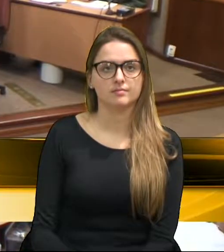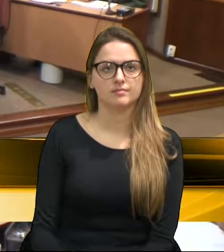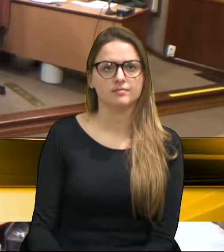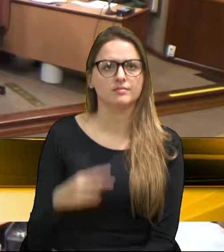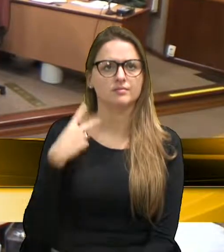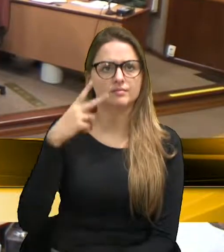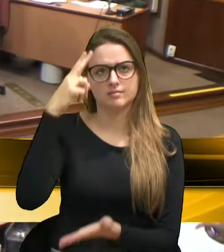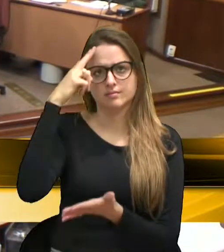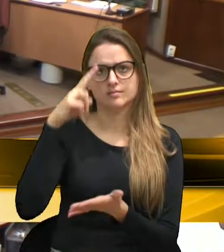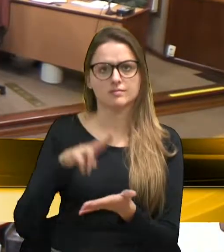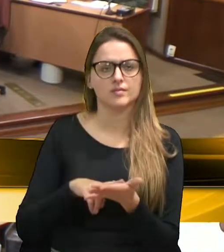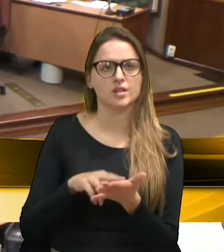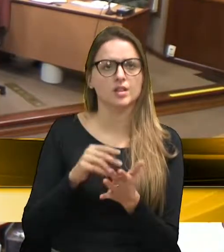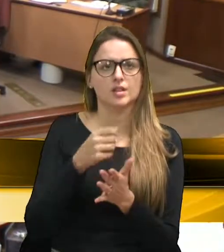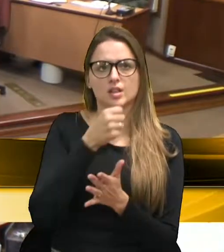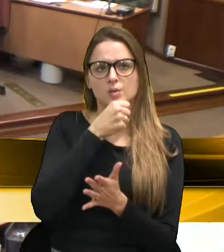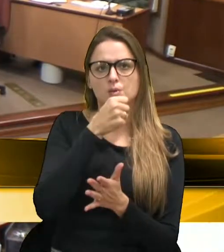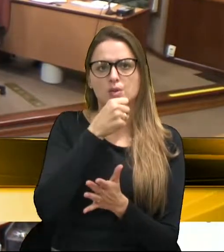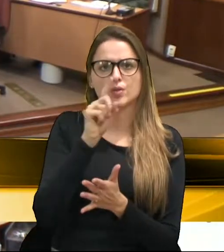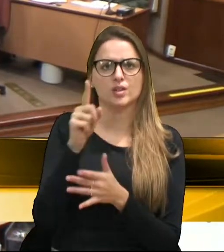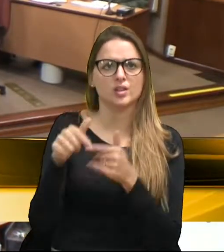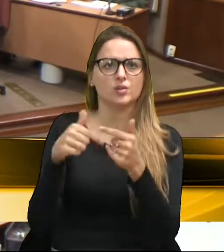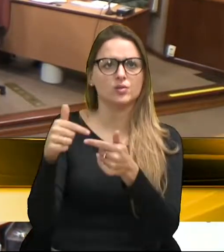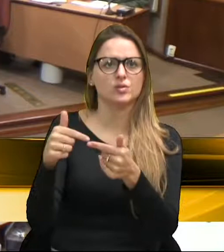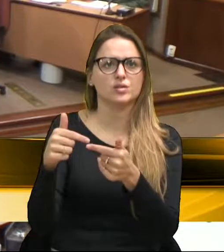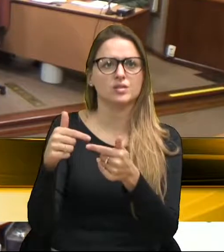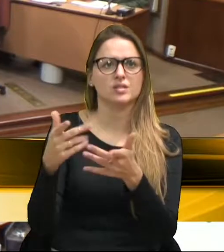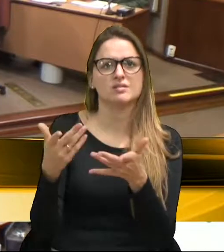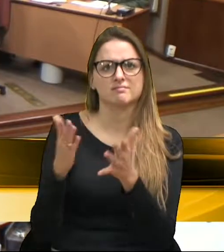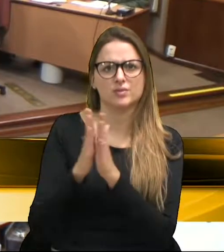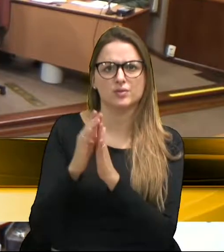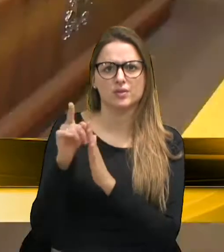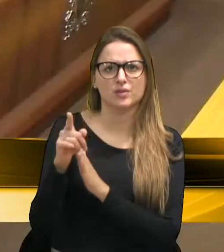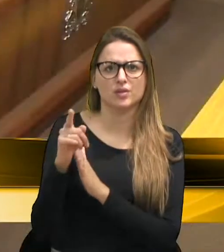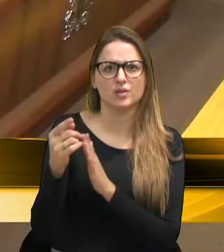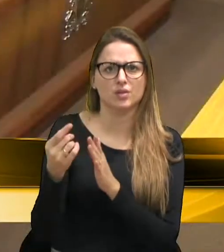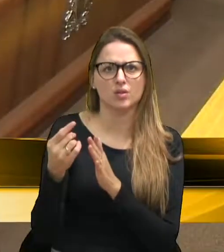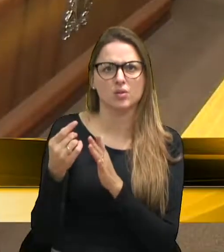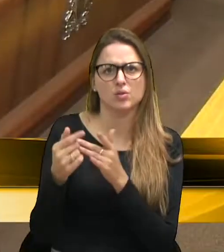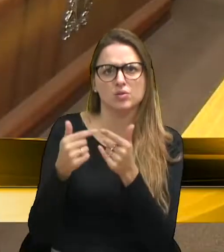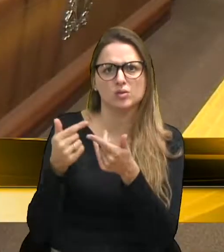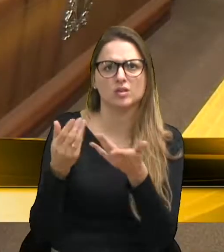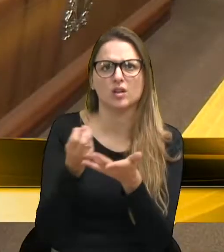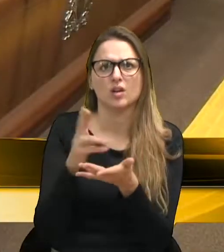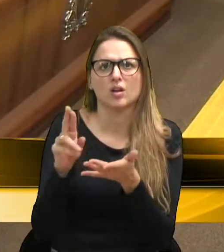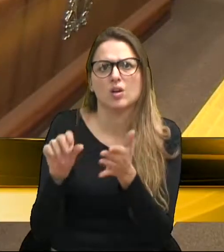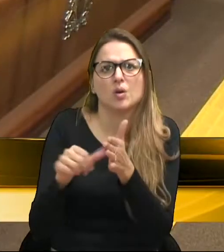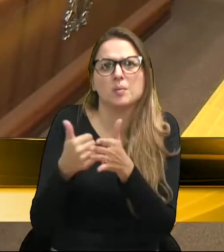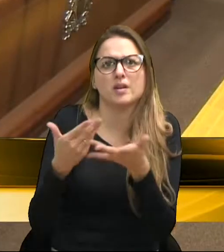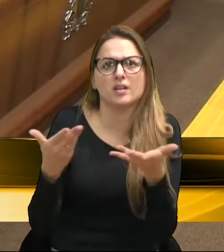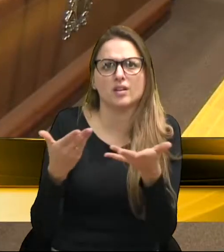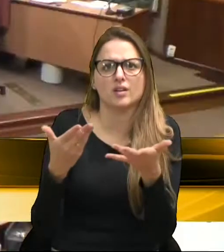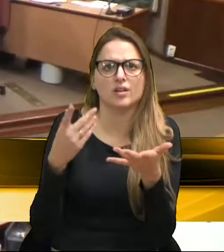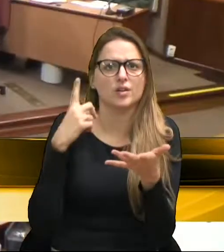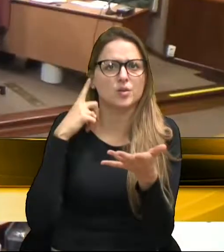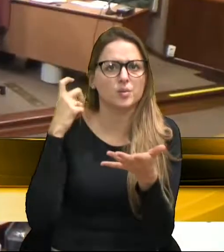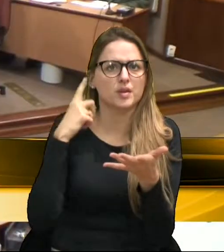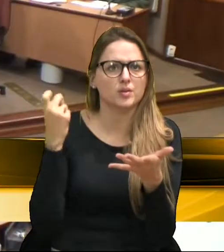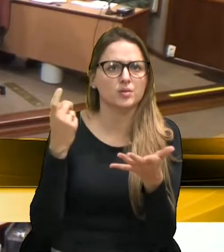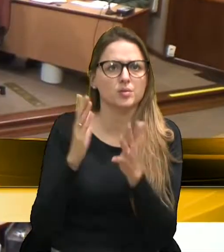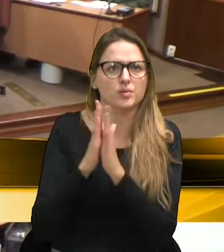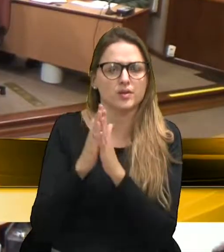Vereador Neri, por gentileza, seu microfone não está funcionando, eu peço para o pessoal da técnica, ou ligue o microfone, ou melhore o áudio ali, por